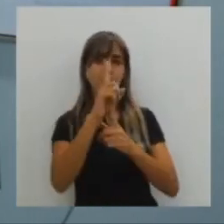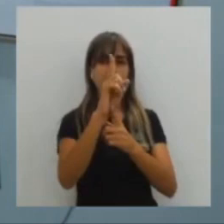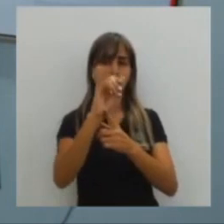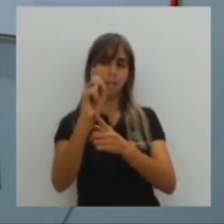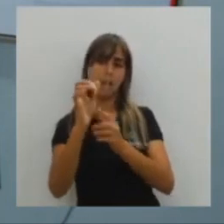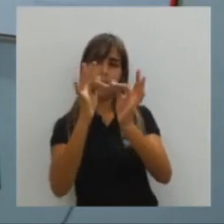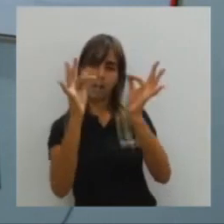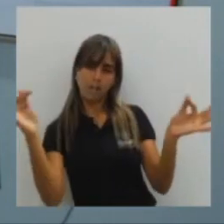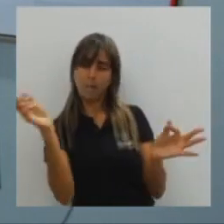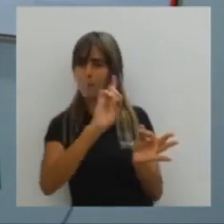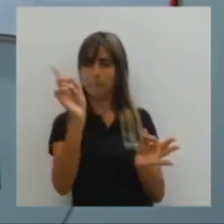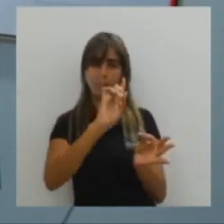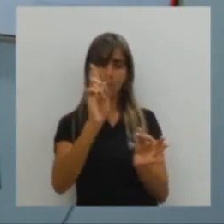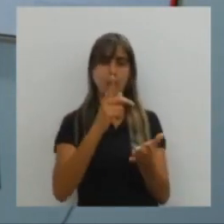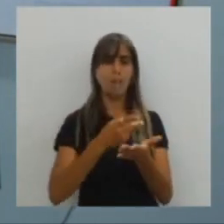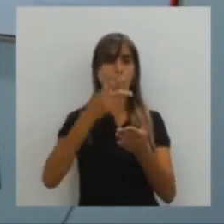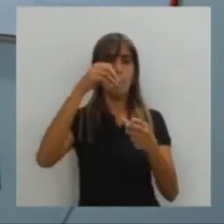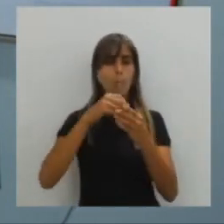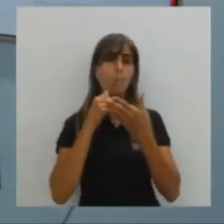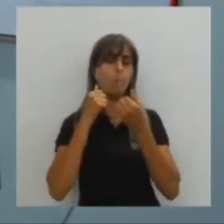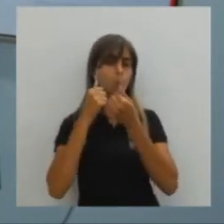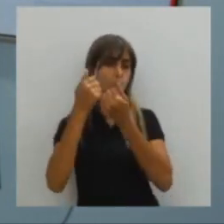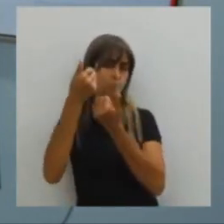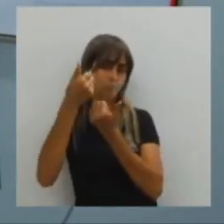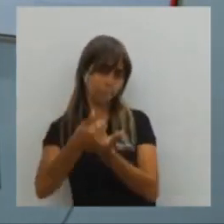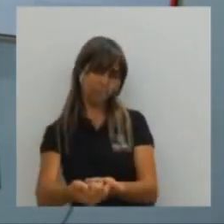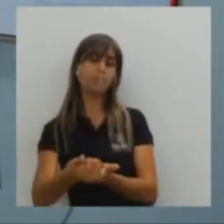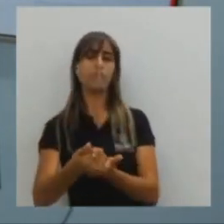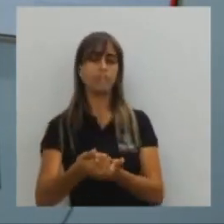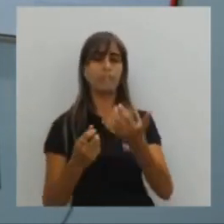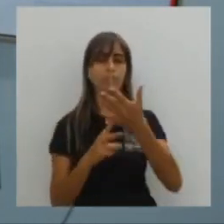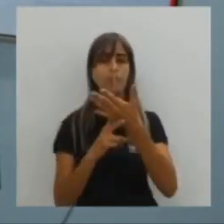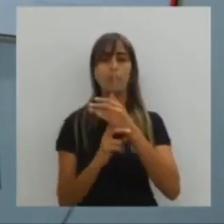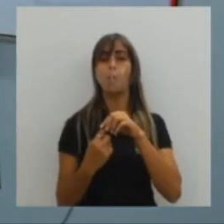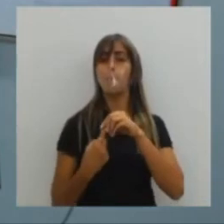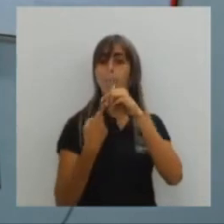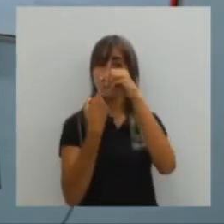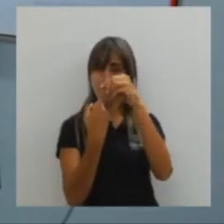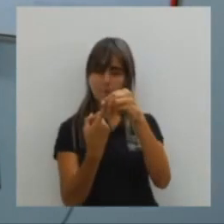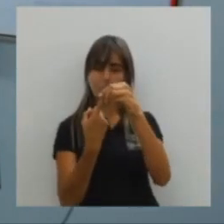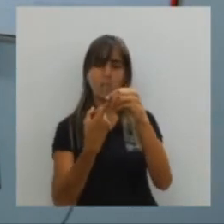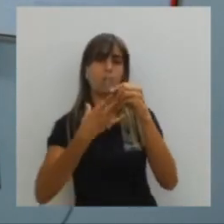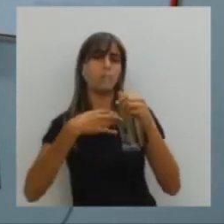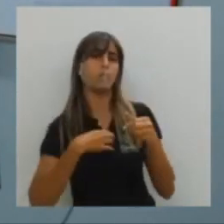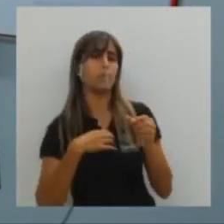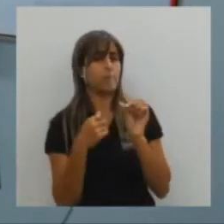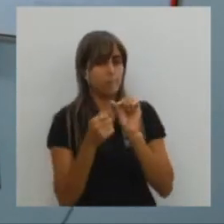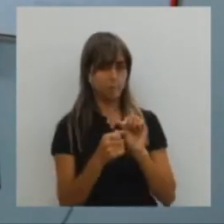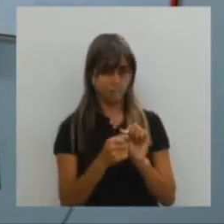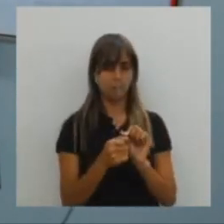frase afirmativa, ele não vai estar funcionando como verbo auxiliar. Ele vai estar funcionando como um verbo principal, no sentido de